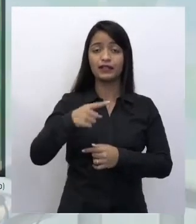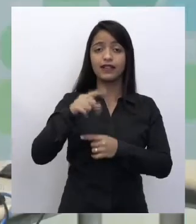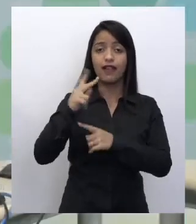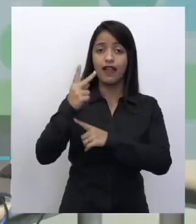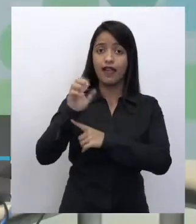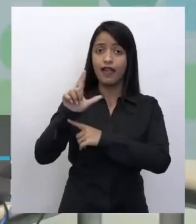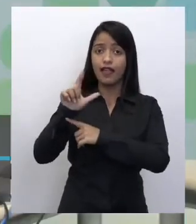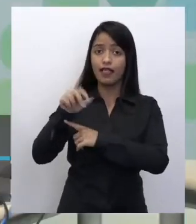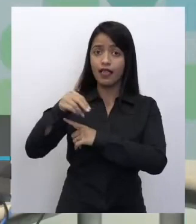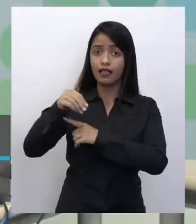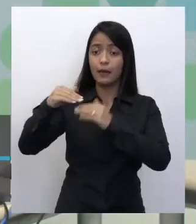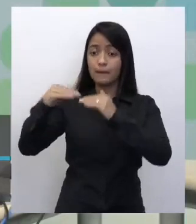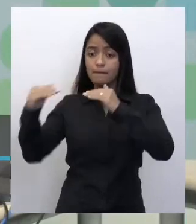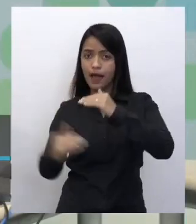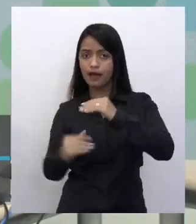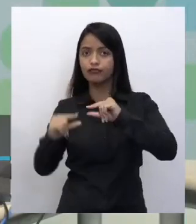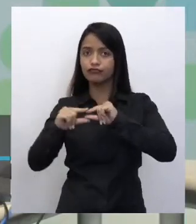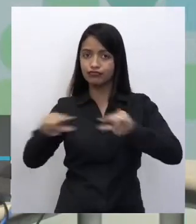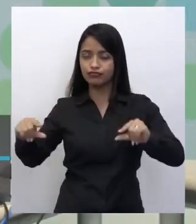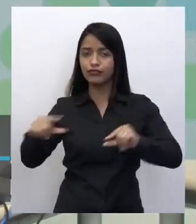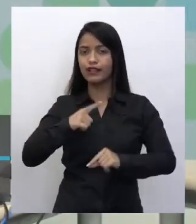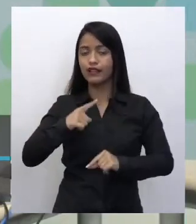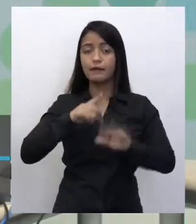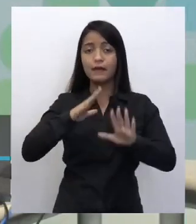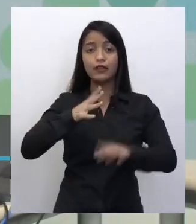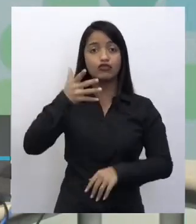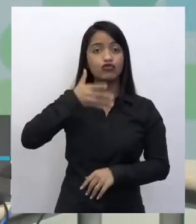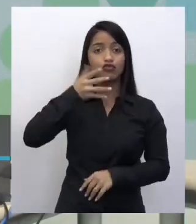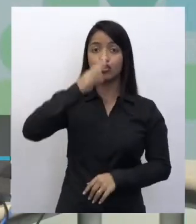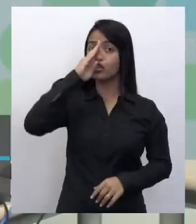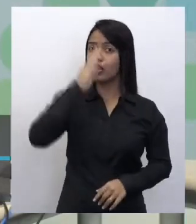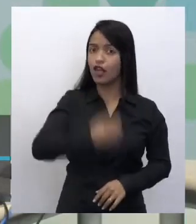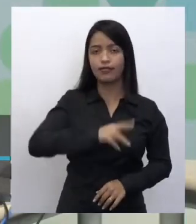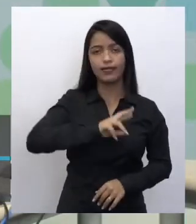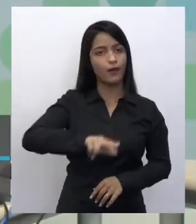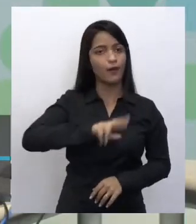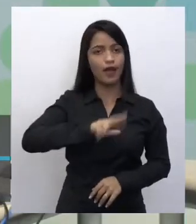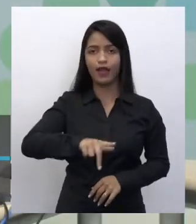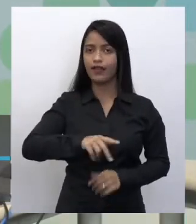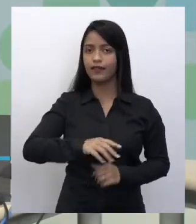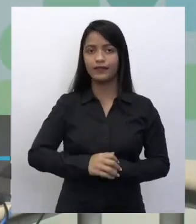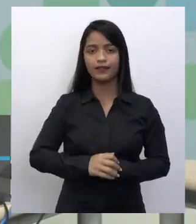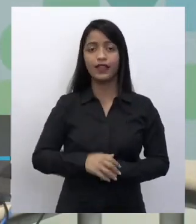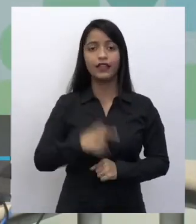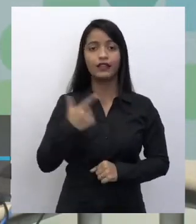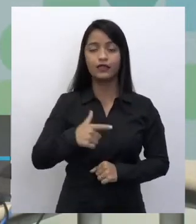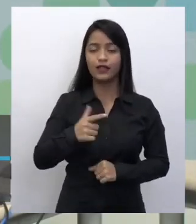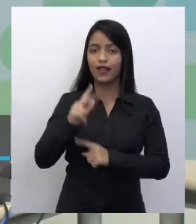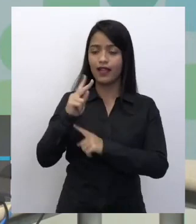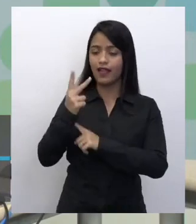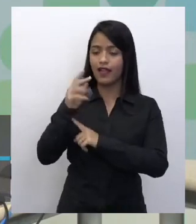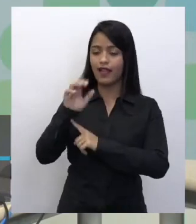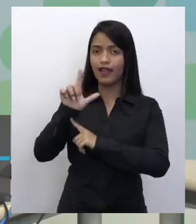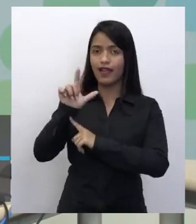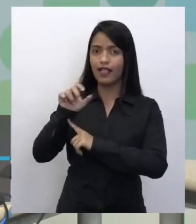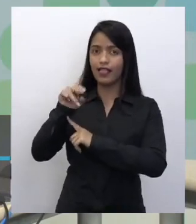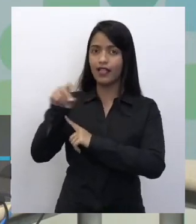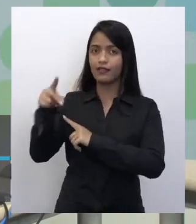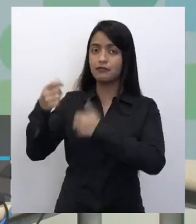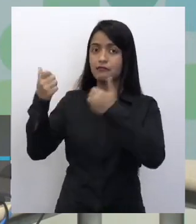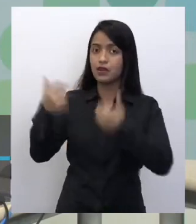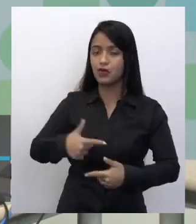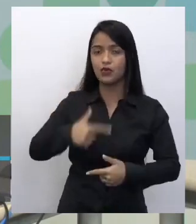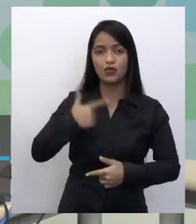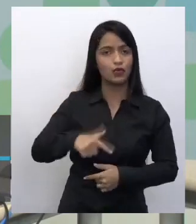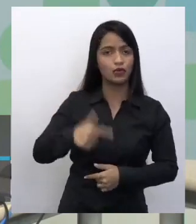certo? Mas não é um discurso direto, não temos aqui a fala do Heleno. Temos falando o que aconteceu com ele, o que o narrador